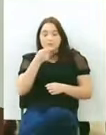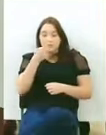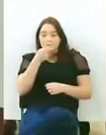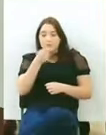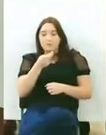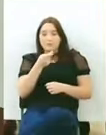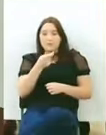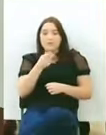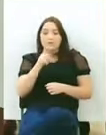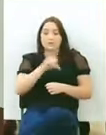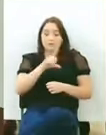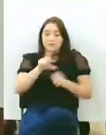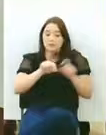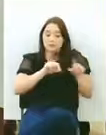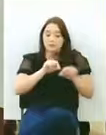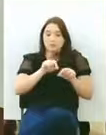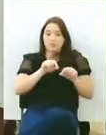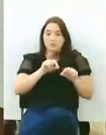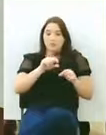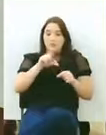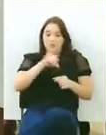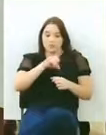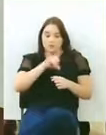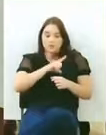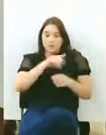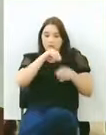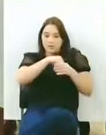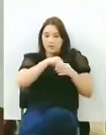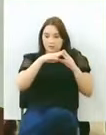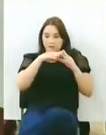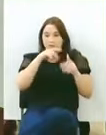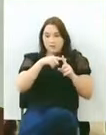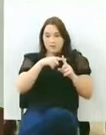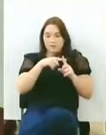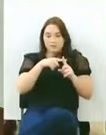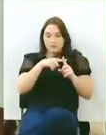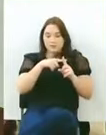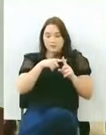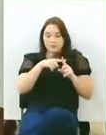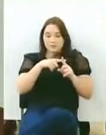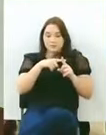igreja, seria um mau presbítero. É o senhor Diótrefes.